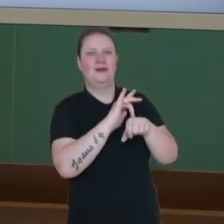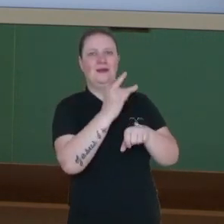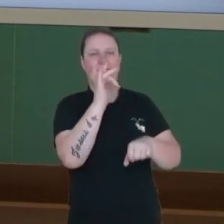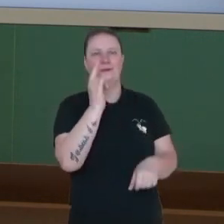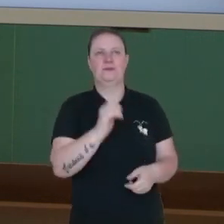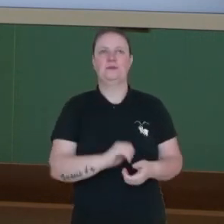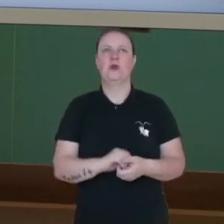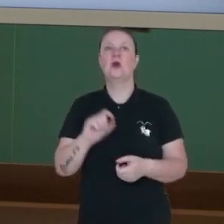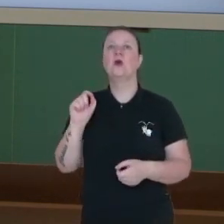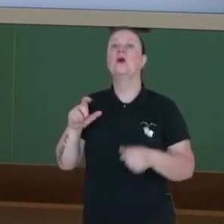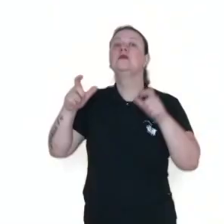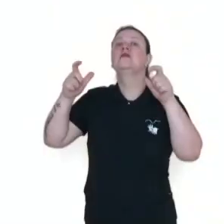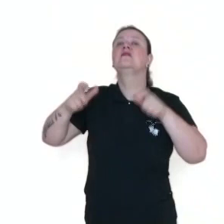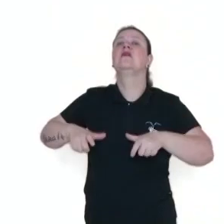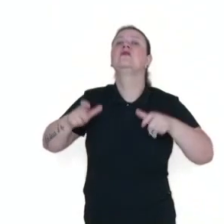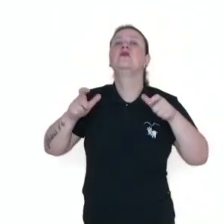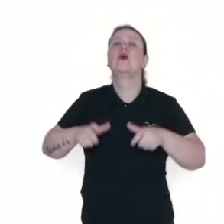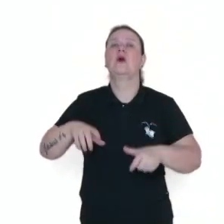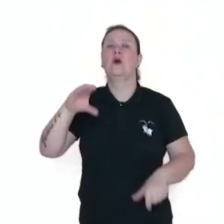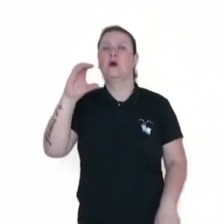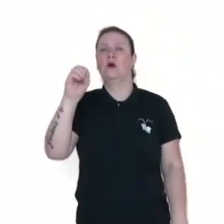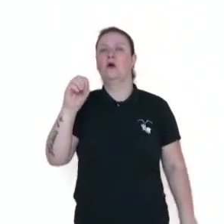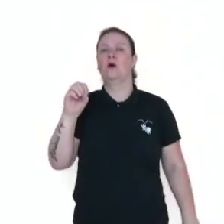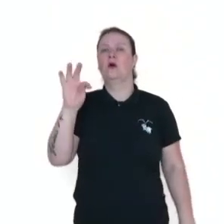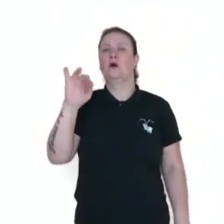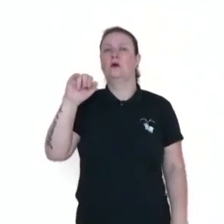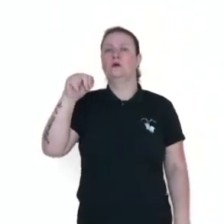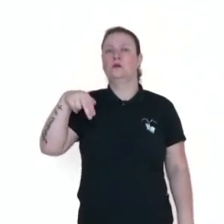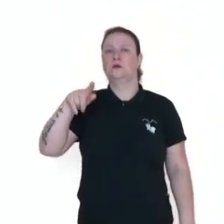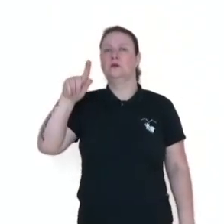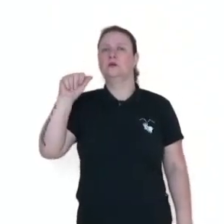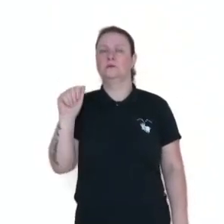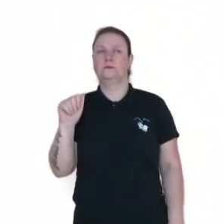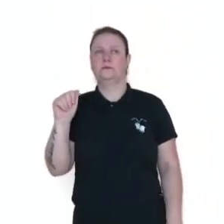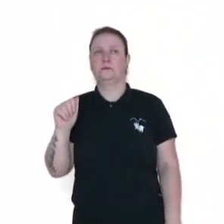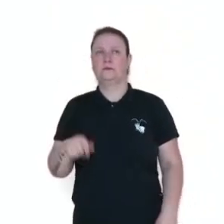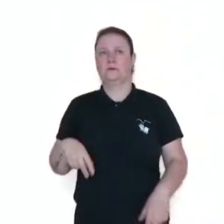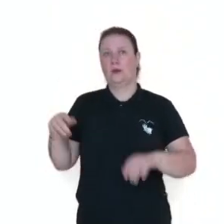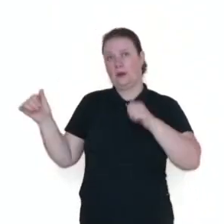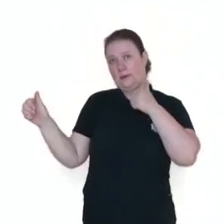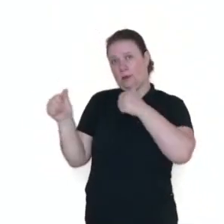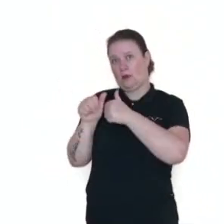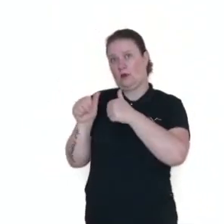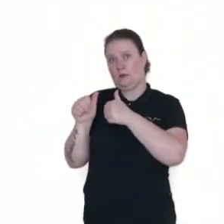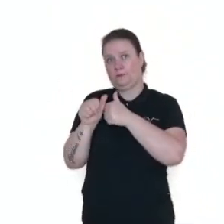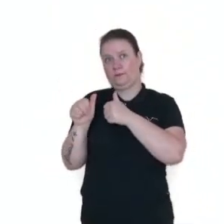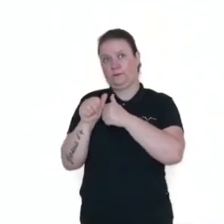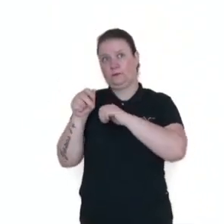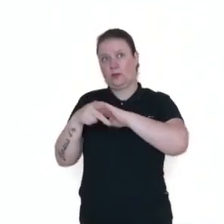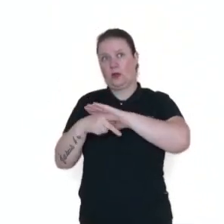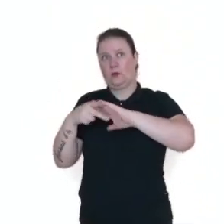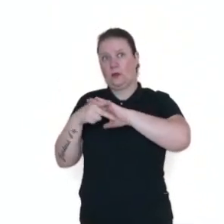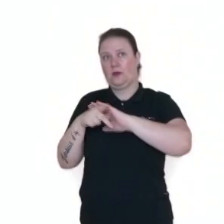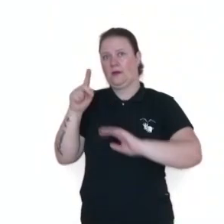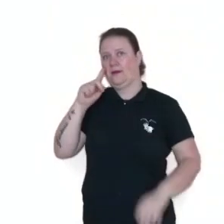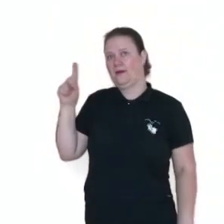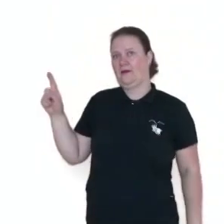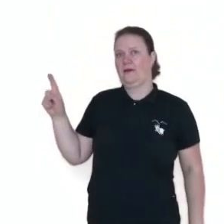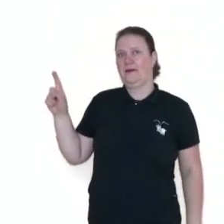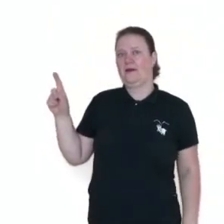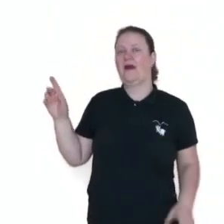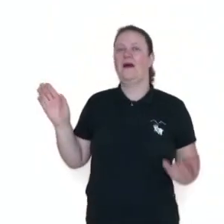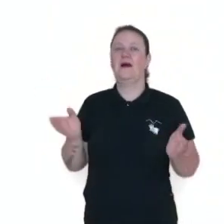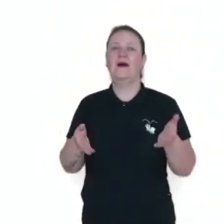da Cotinga? Não te deixo na mão, né, moçada? Aqui, ó, Paranaguá, aqui, né, a nossa ilha do mel, uma